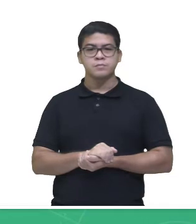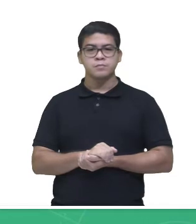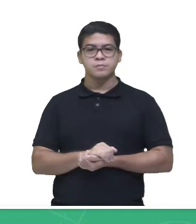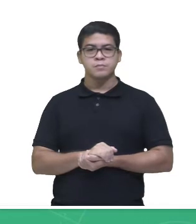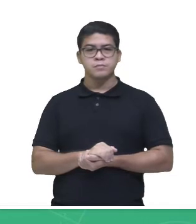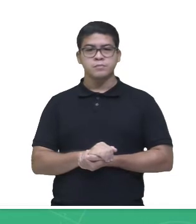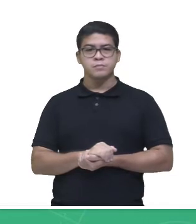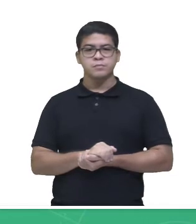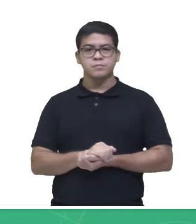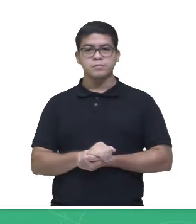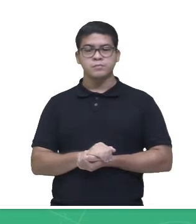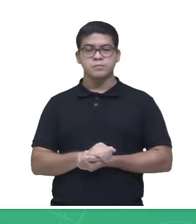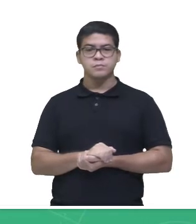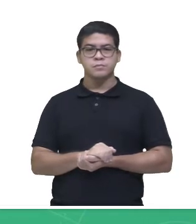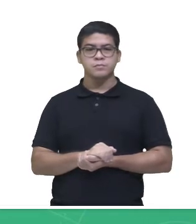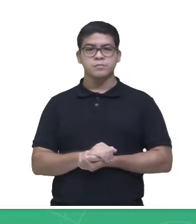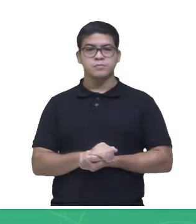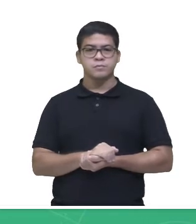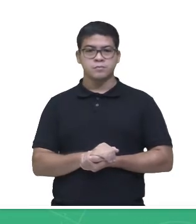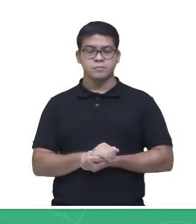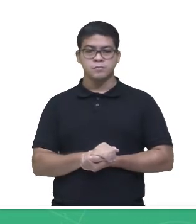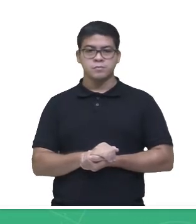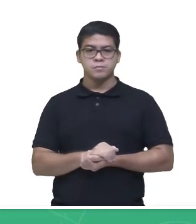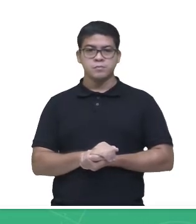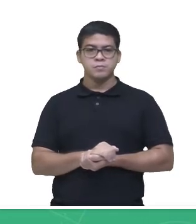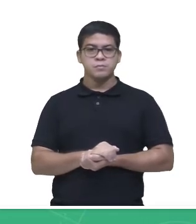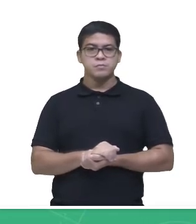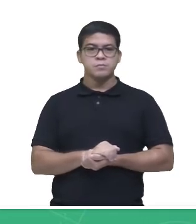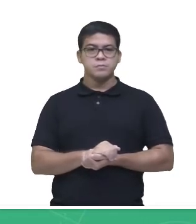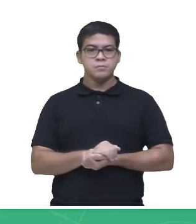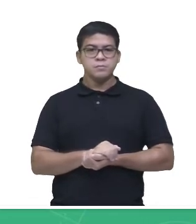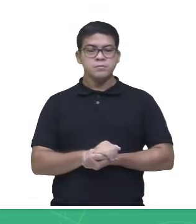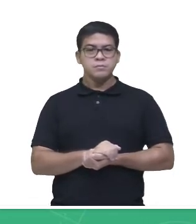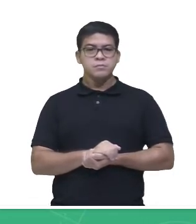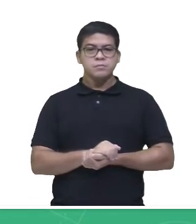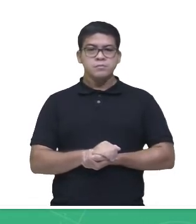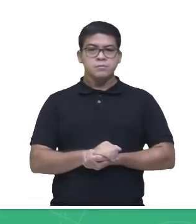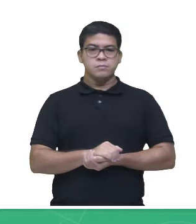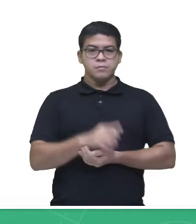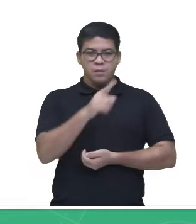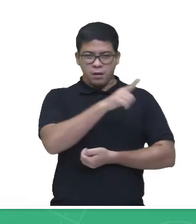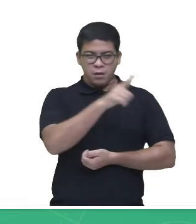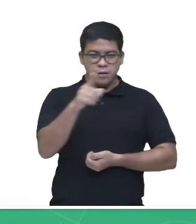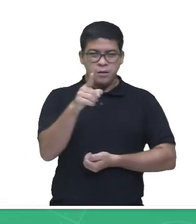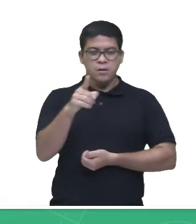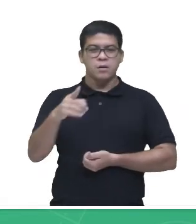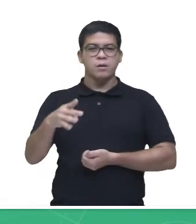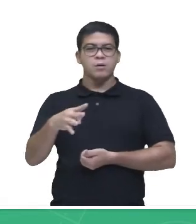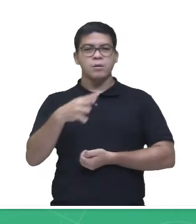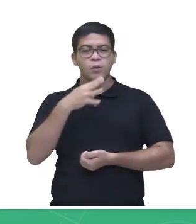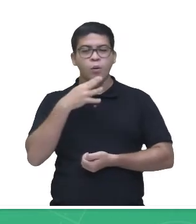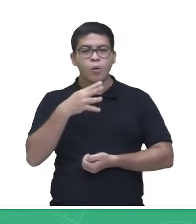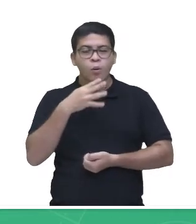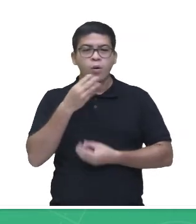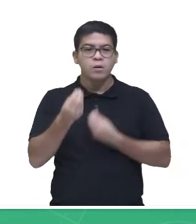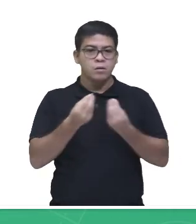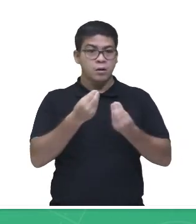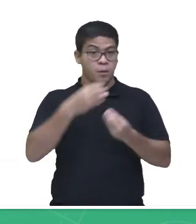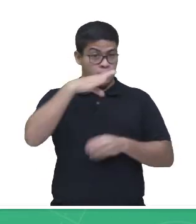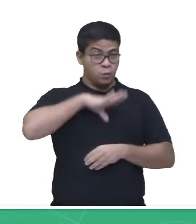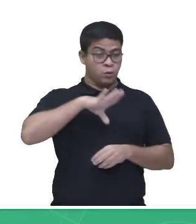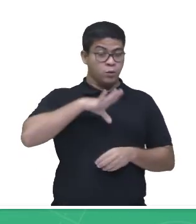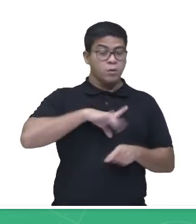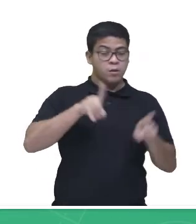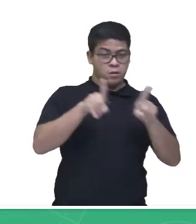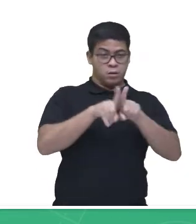habéis, ellos han. Em português, vocês conhecem também, pessoal. Eu hei, tu has, ele há,